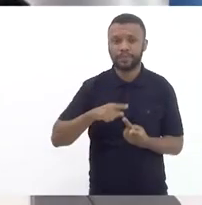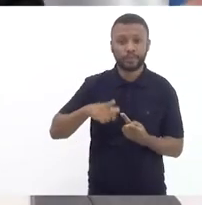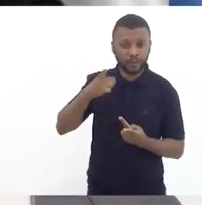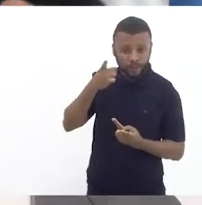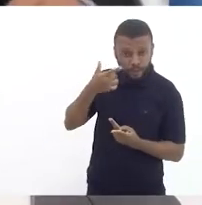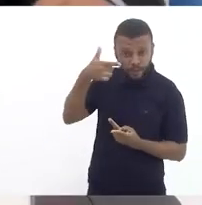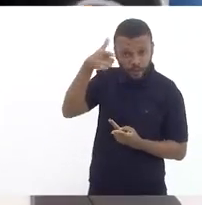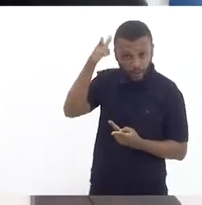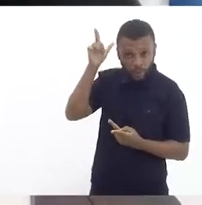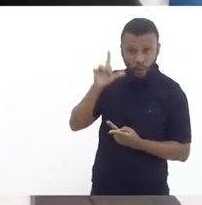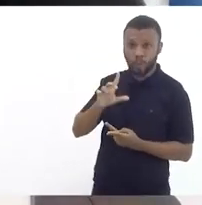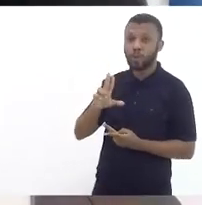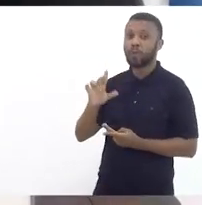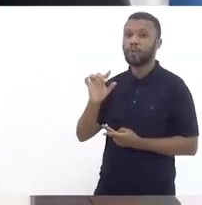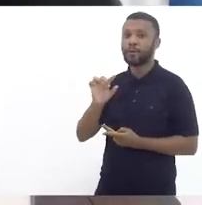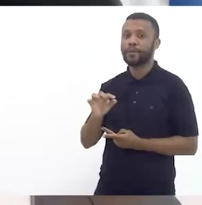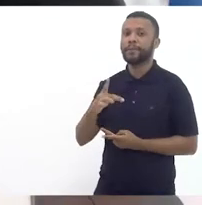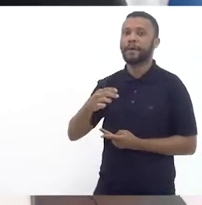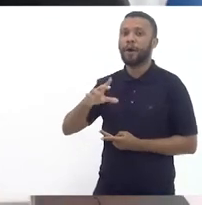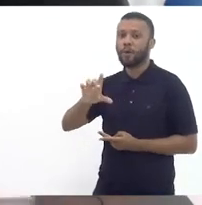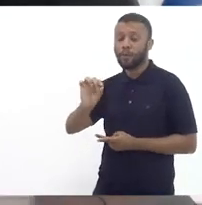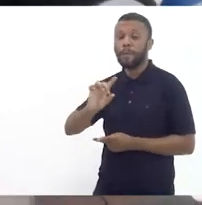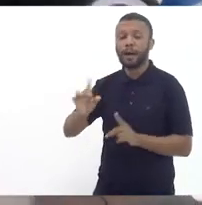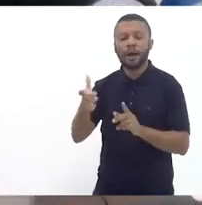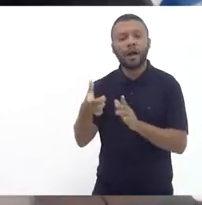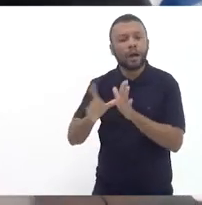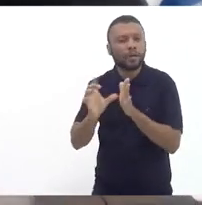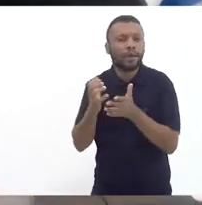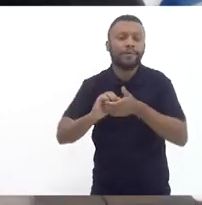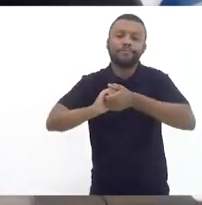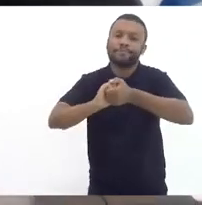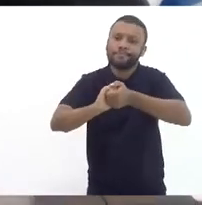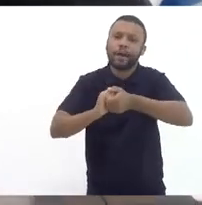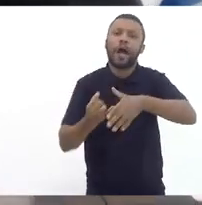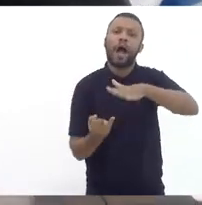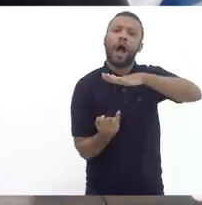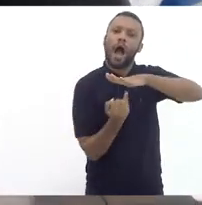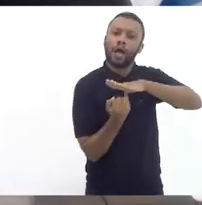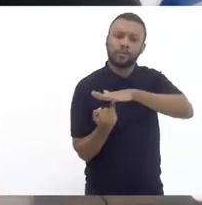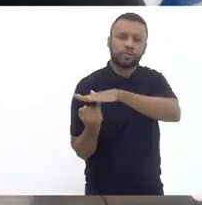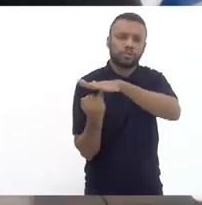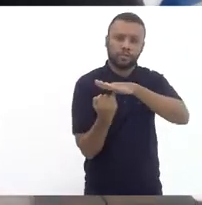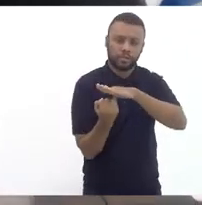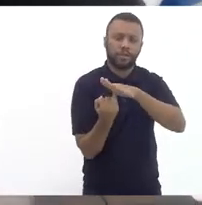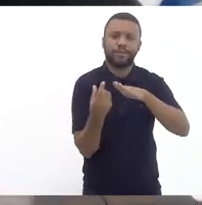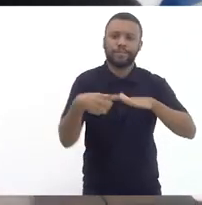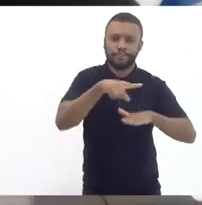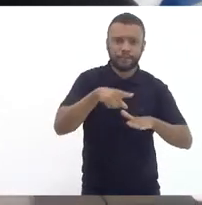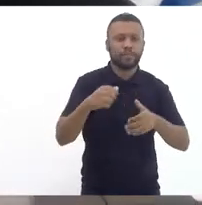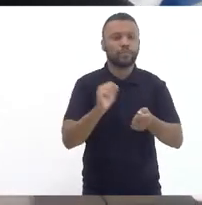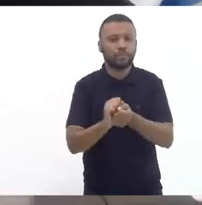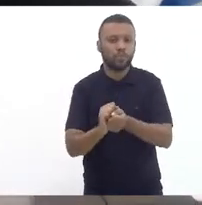Não sei antes saudar aí as entidades e instituições que têm estado conosco regularmente, não é?